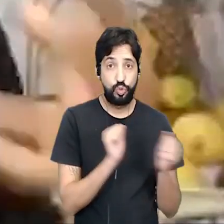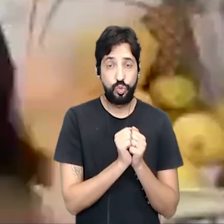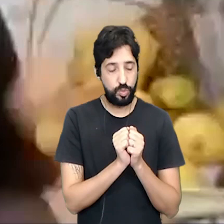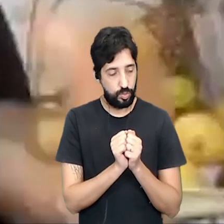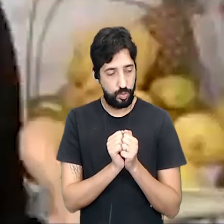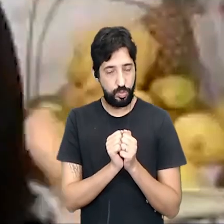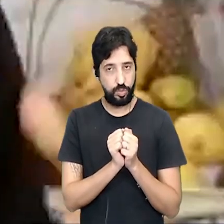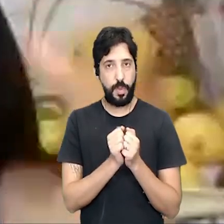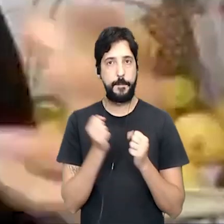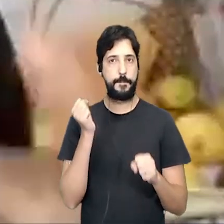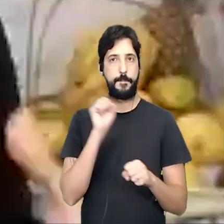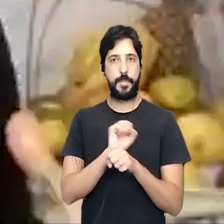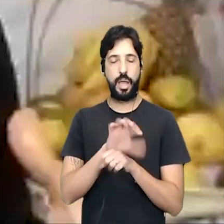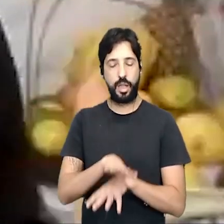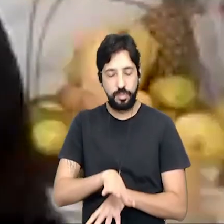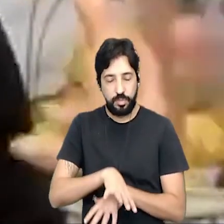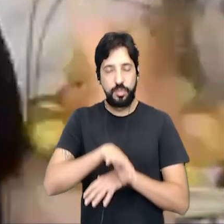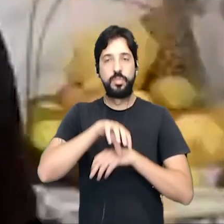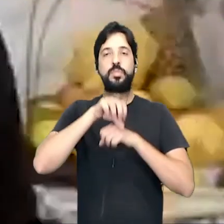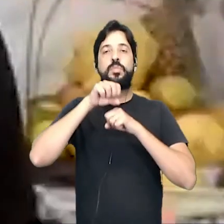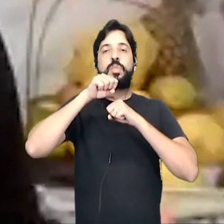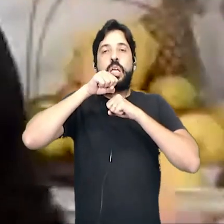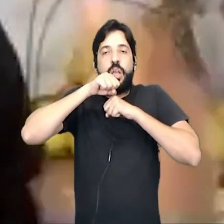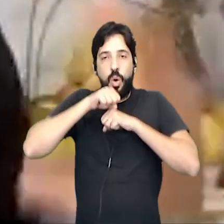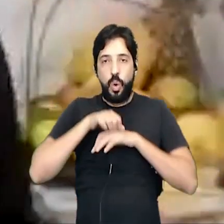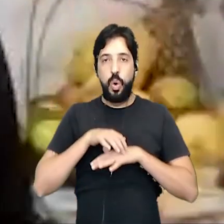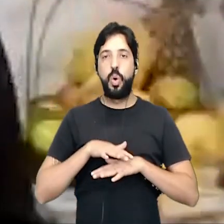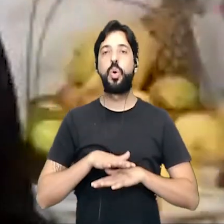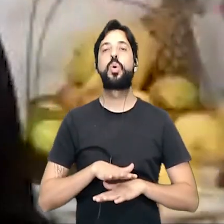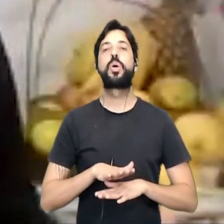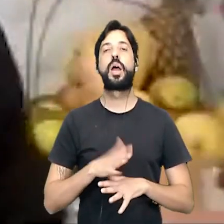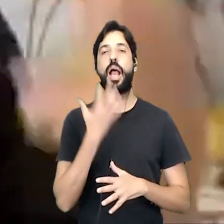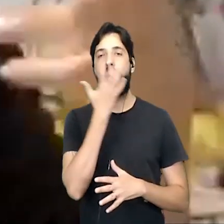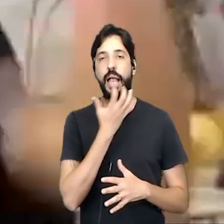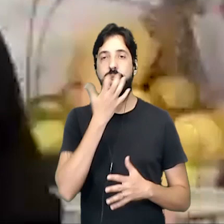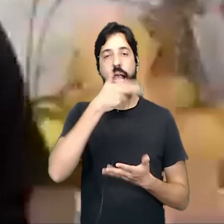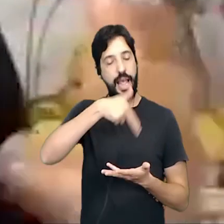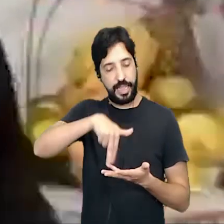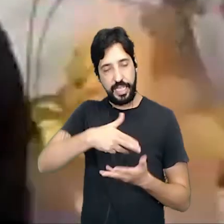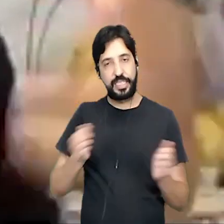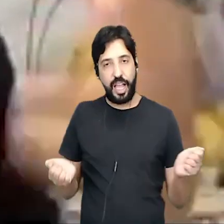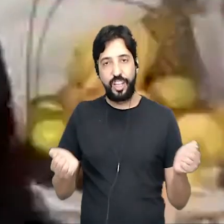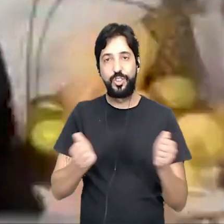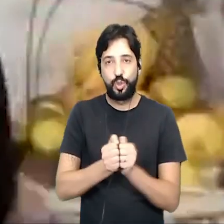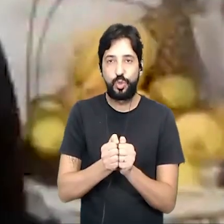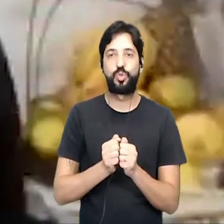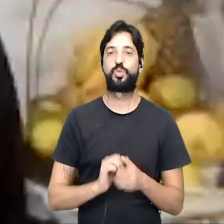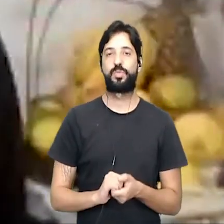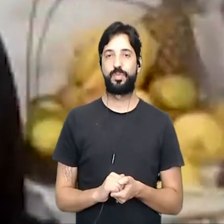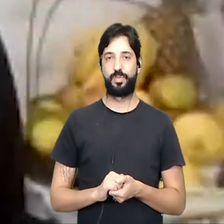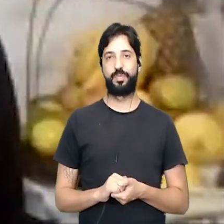juntos, ombro a ombro, pararmos, respirarmos, inspirarmos e cantarmos e dançarmos juntos.